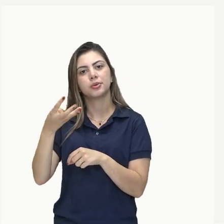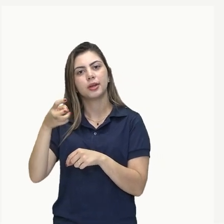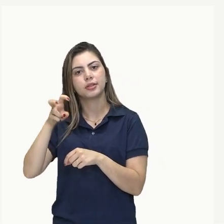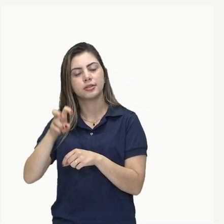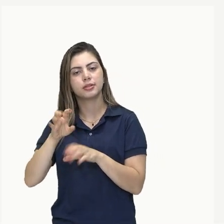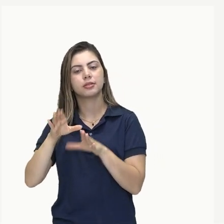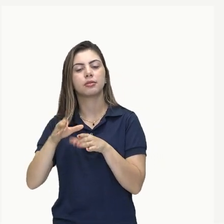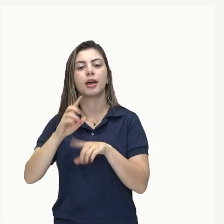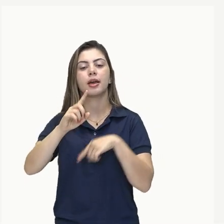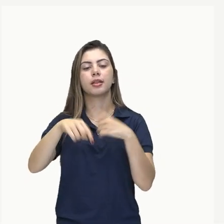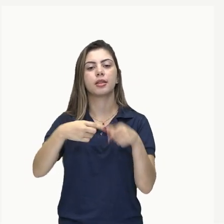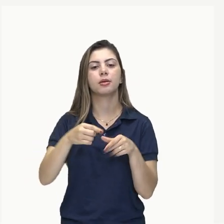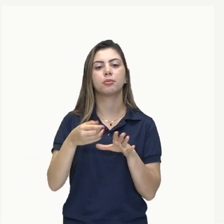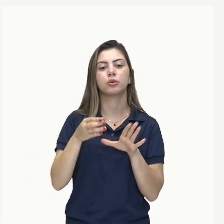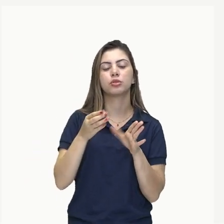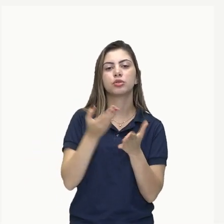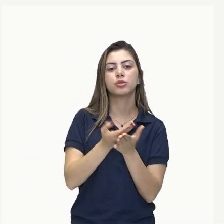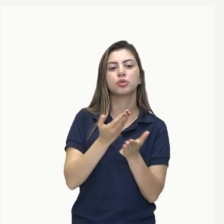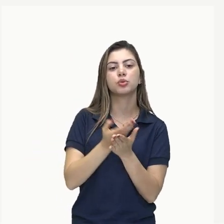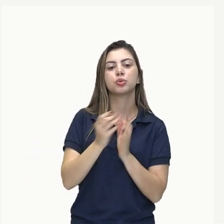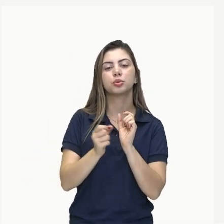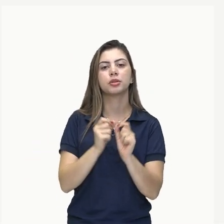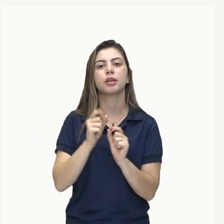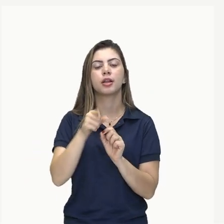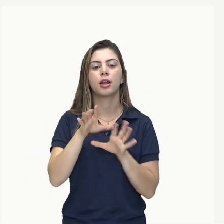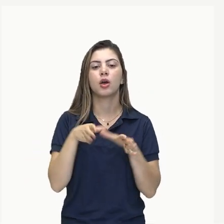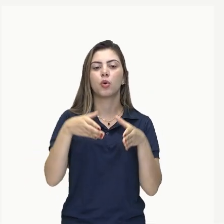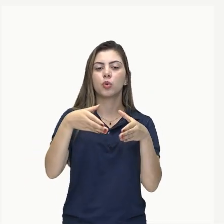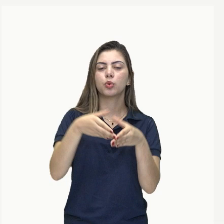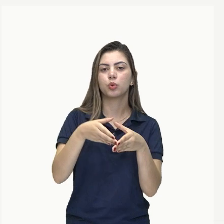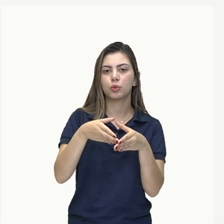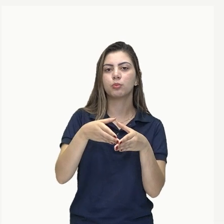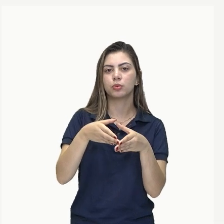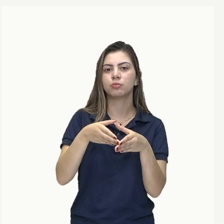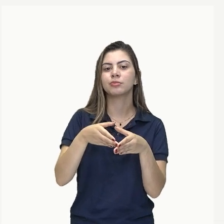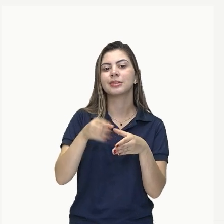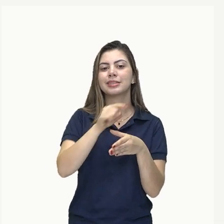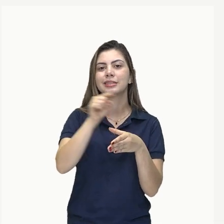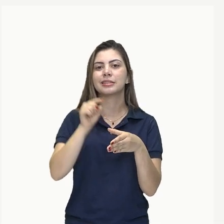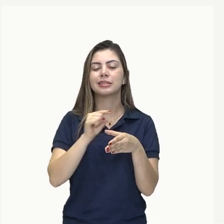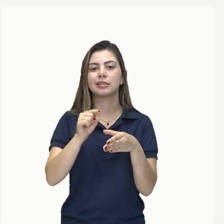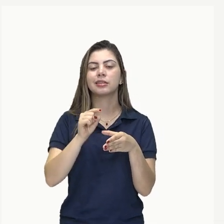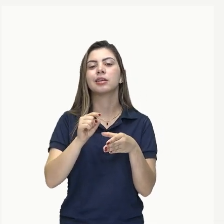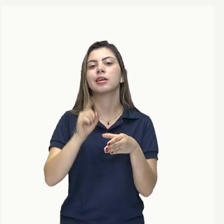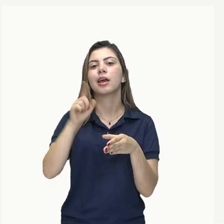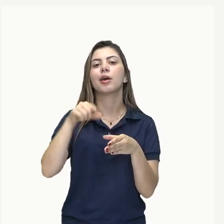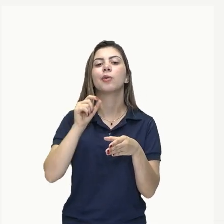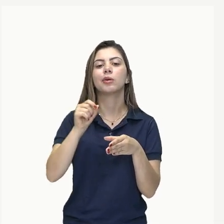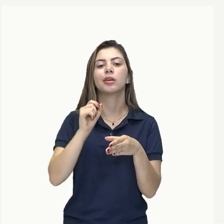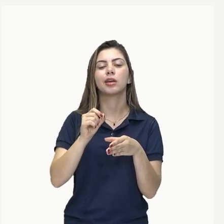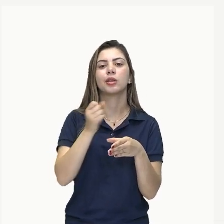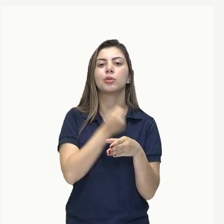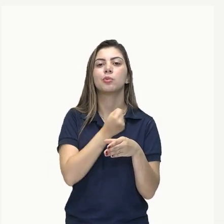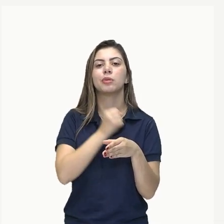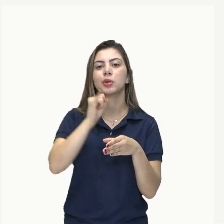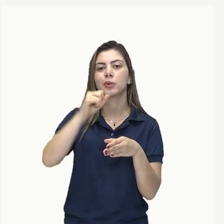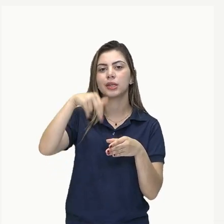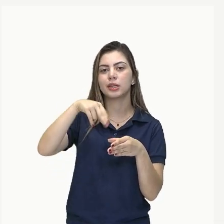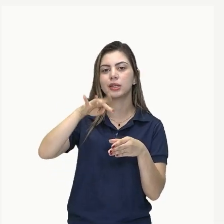números inteiros, que aí vai existir o menos 1, menos 2, menos 3,